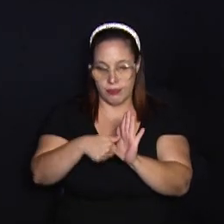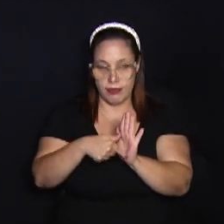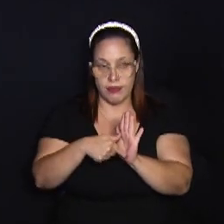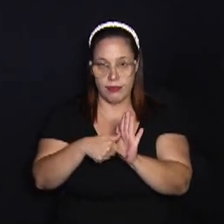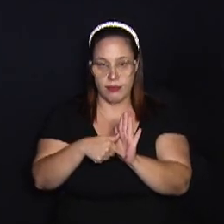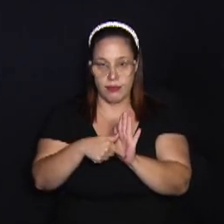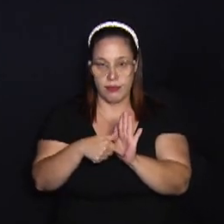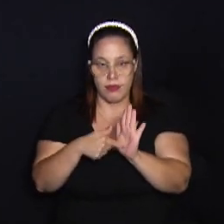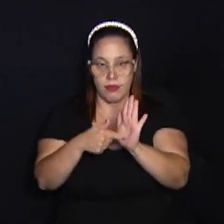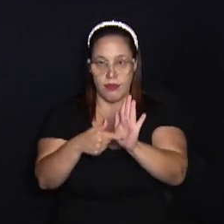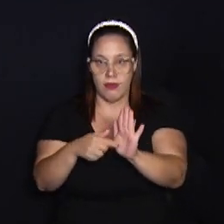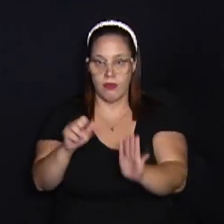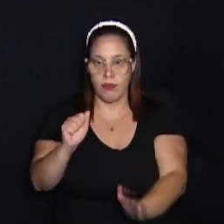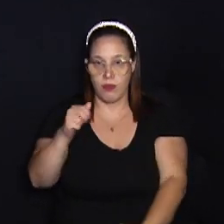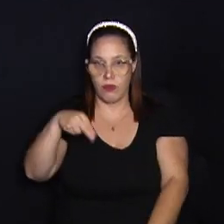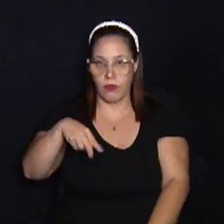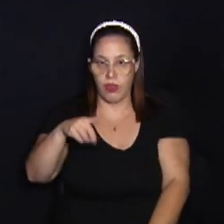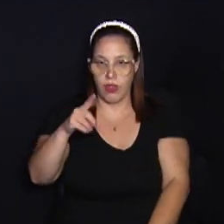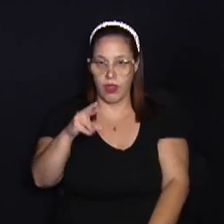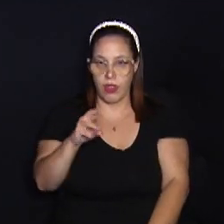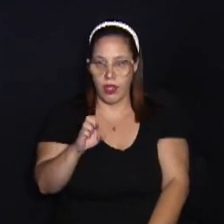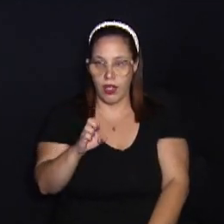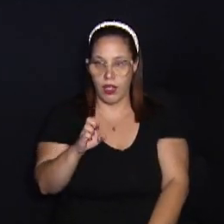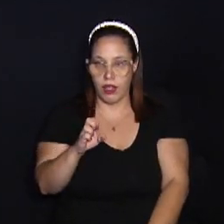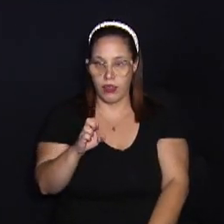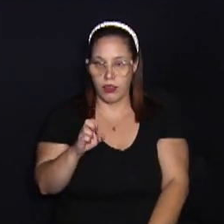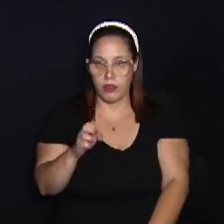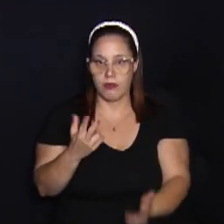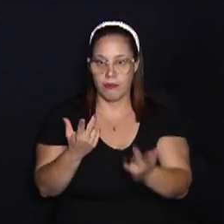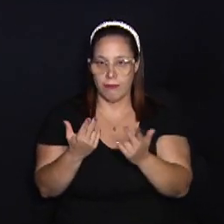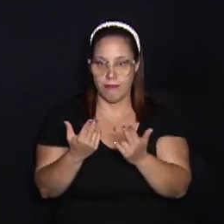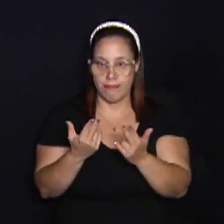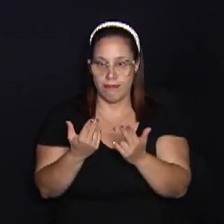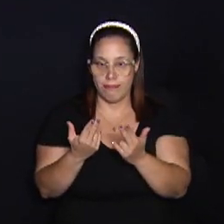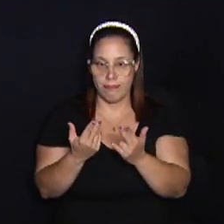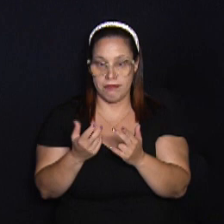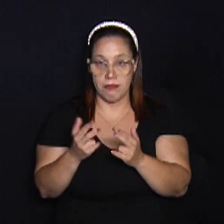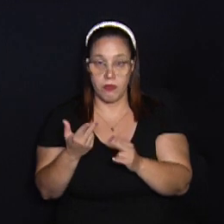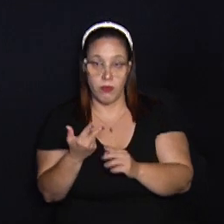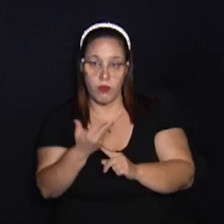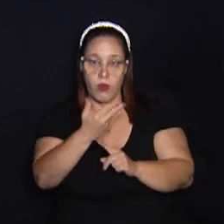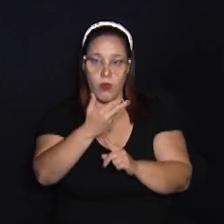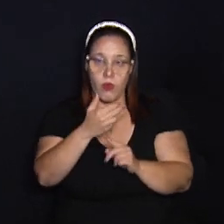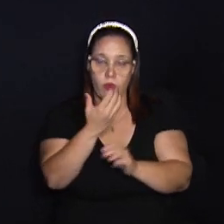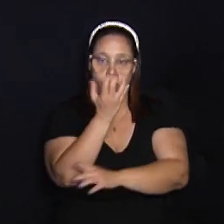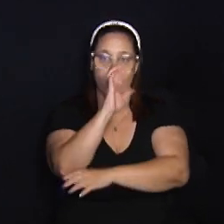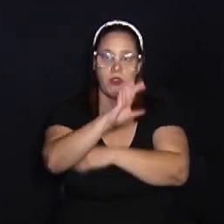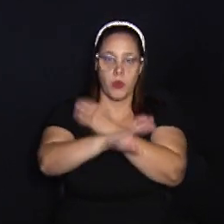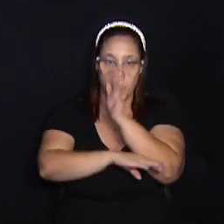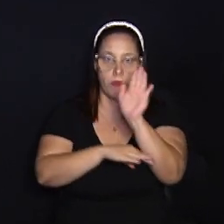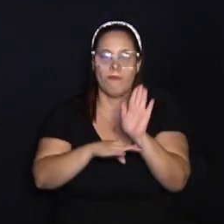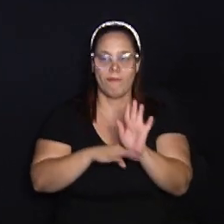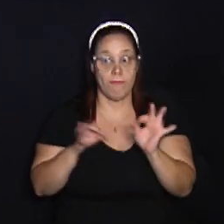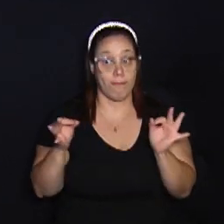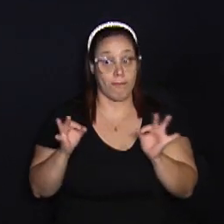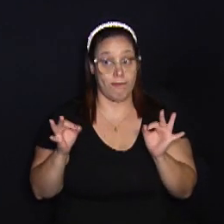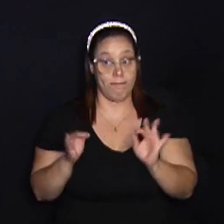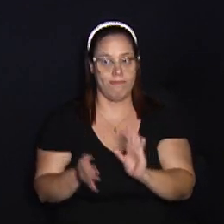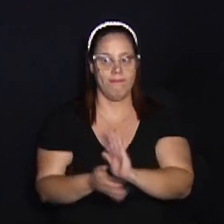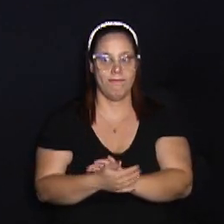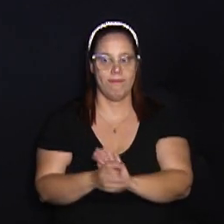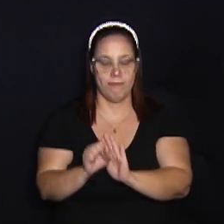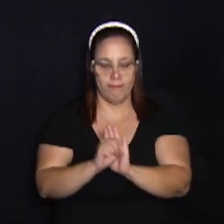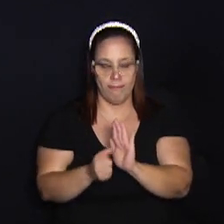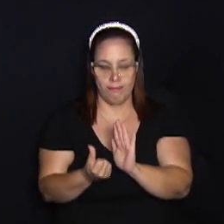XVII, projetados por André Le Nôtre, onde a simetria e a poda das plantas era bastante rígida.